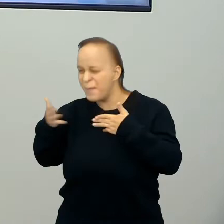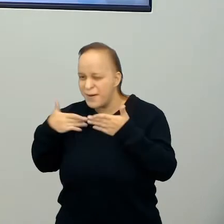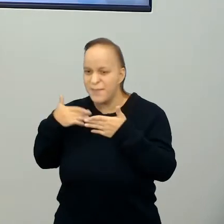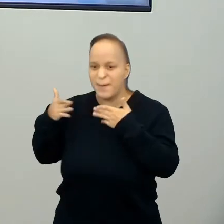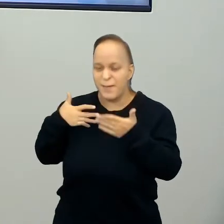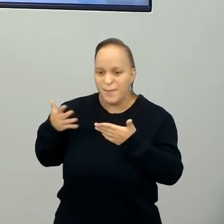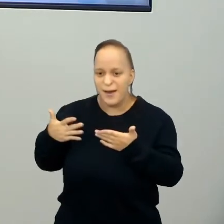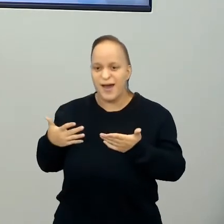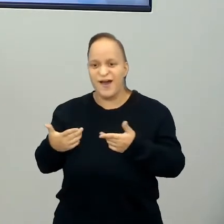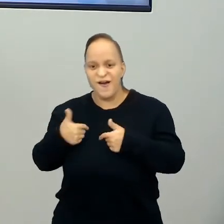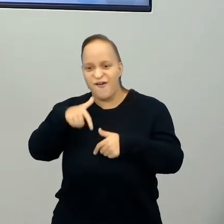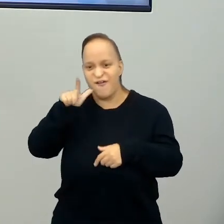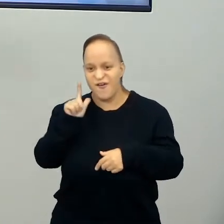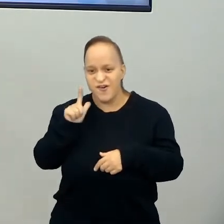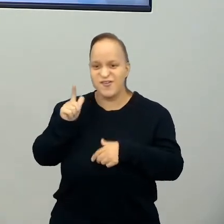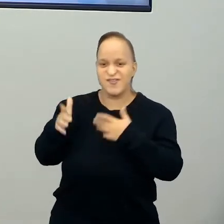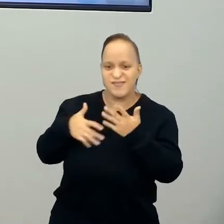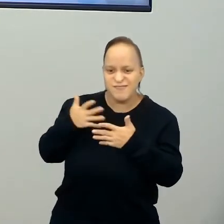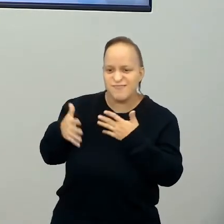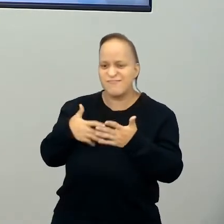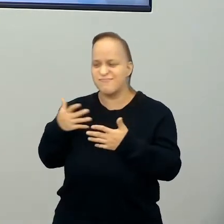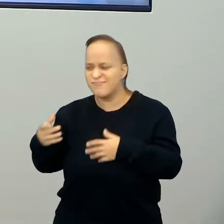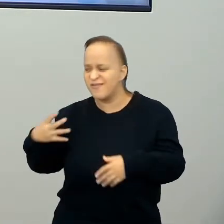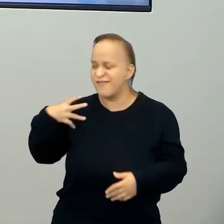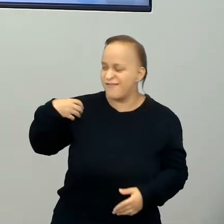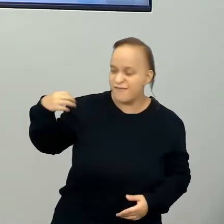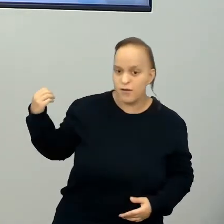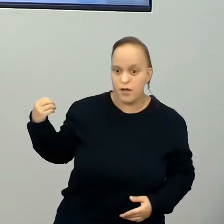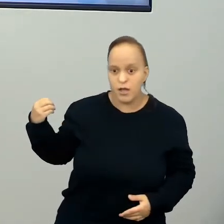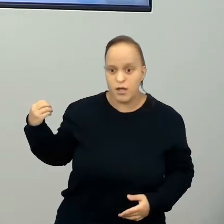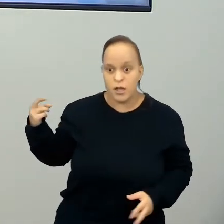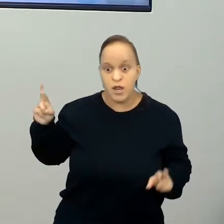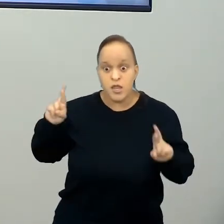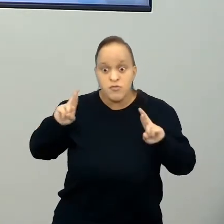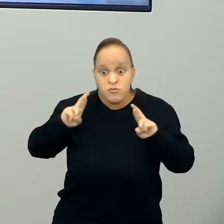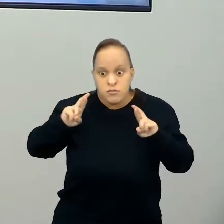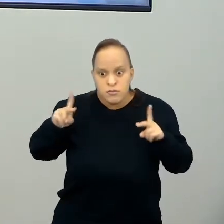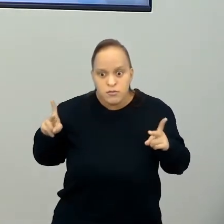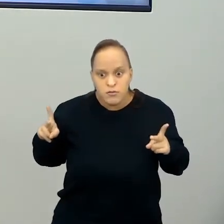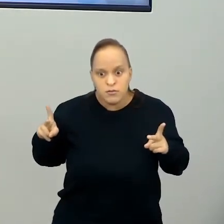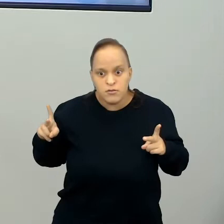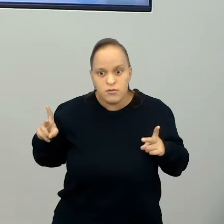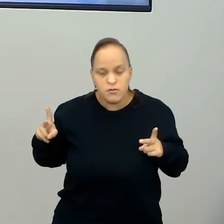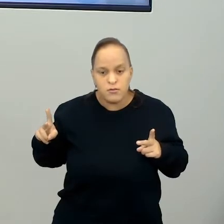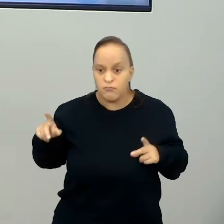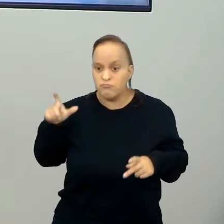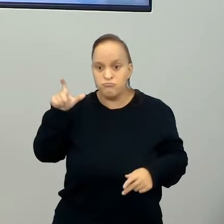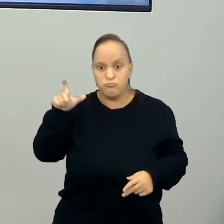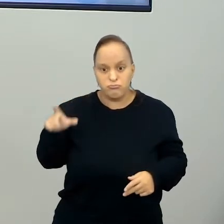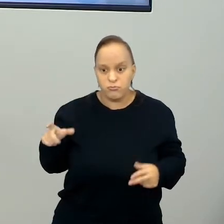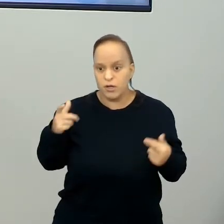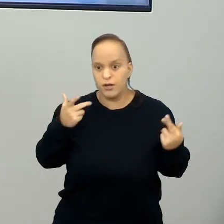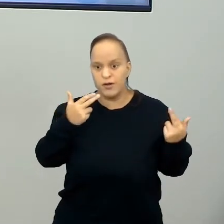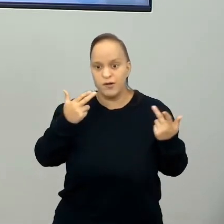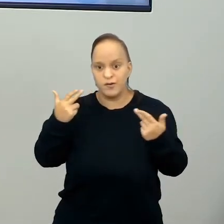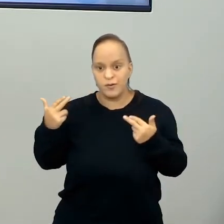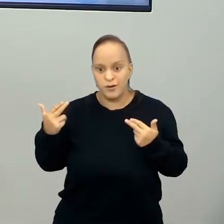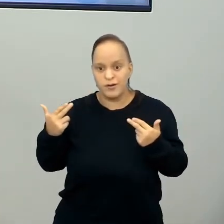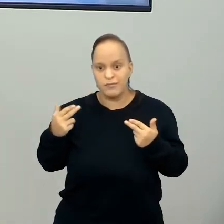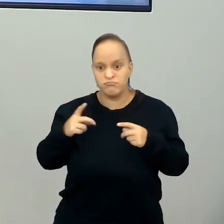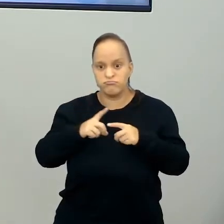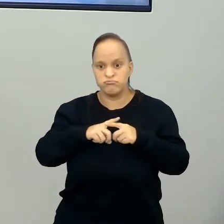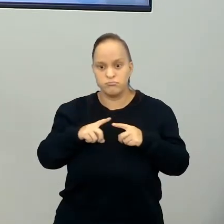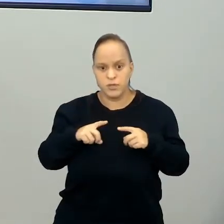eu fiz isso ontem, eu fui fazer viagem tal... Ele é a mesma pessoa, nesses 2 lugares, mas o trabalho